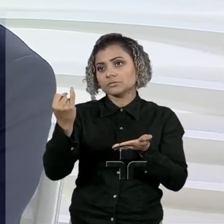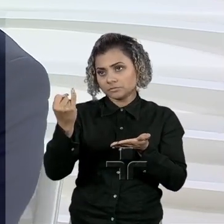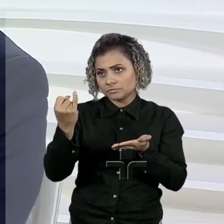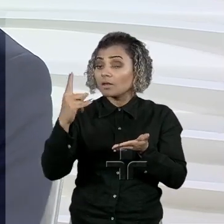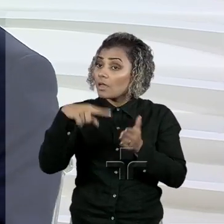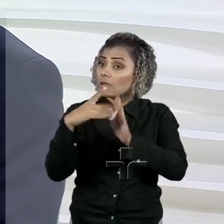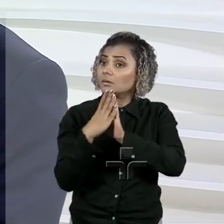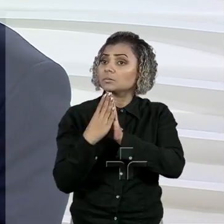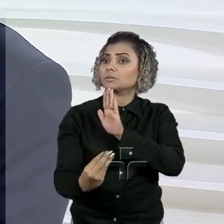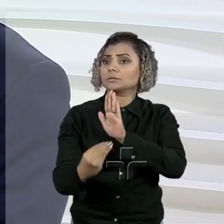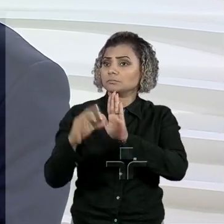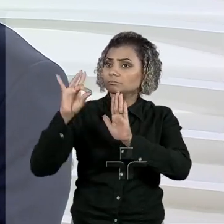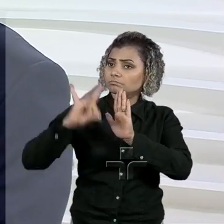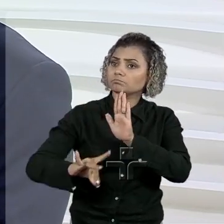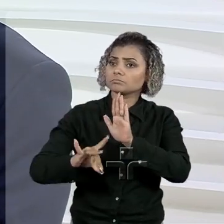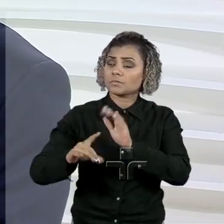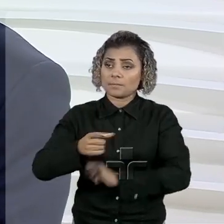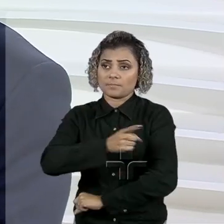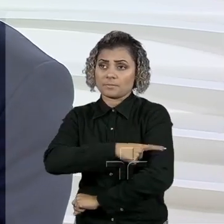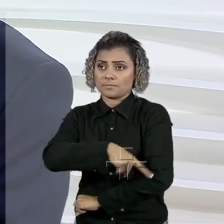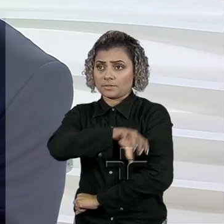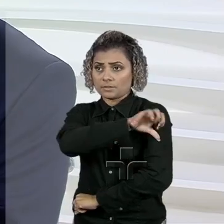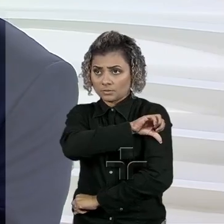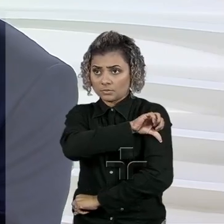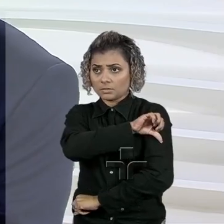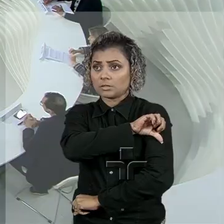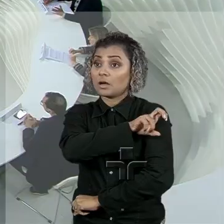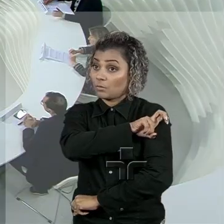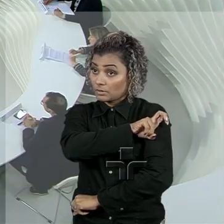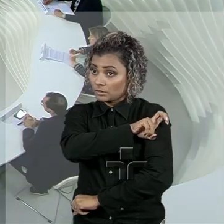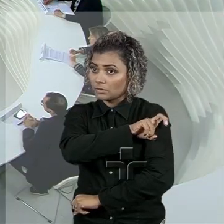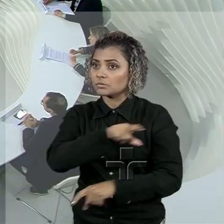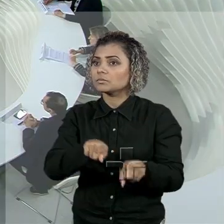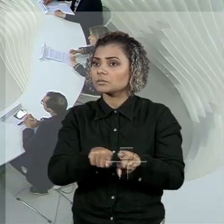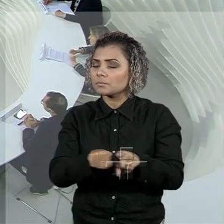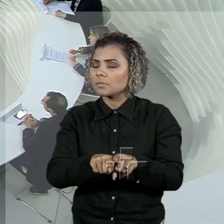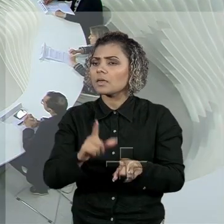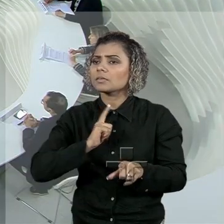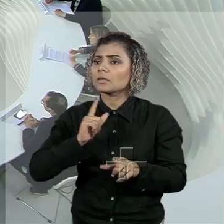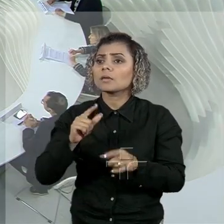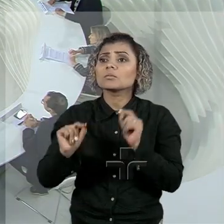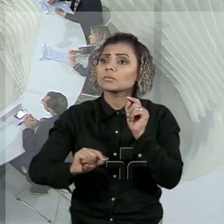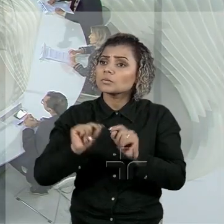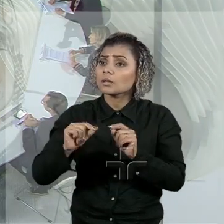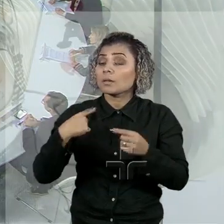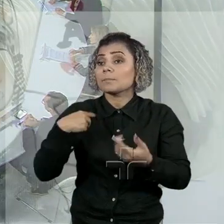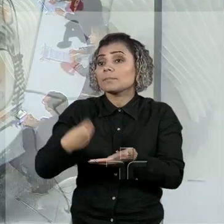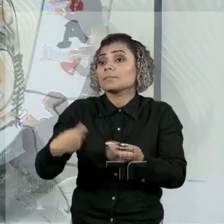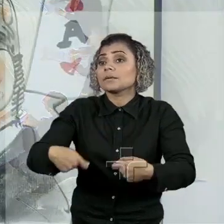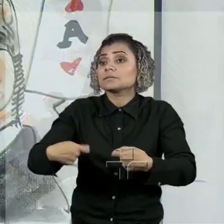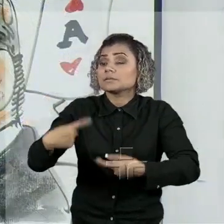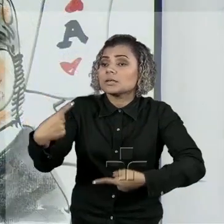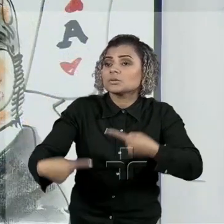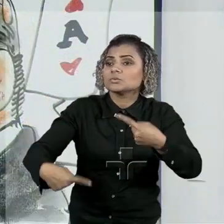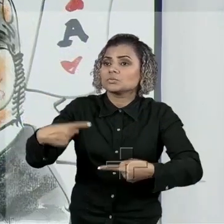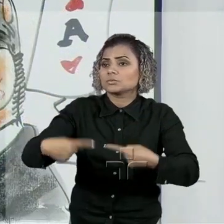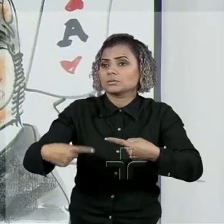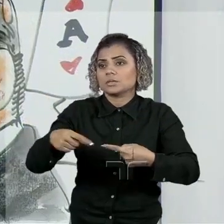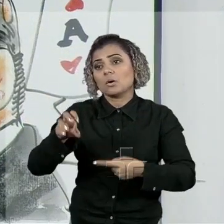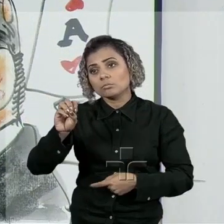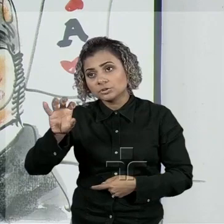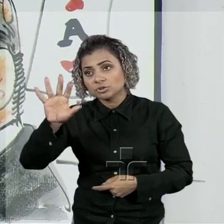uma referência no 1º ao 5º de suporte, mas chega um momento também que é preciso fazer uma discussão com a rede estadual e com a